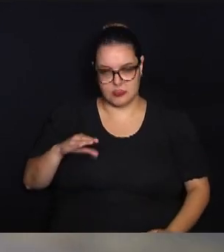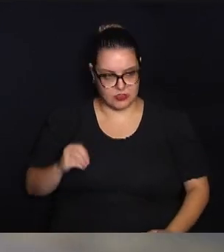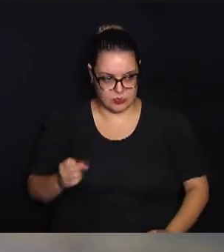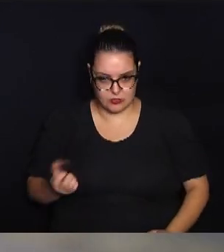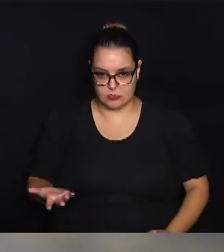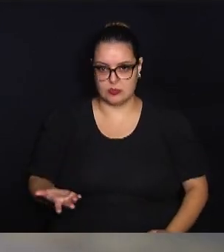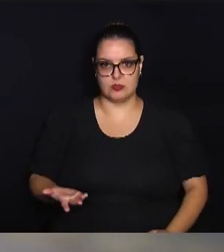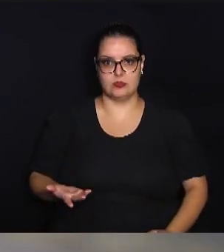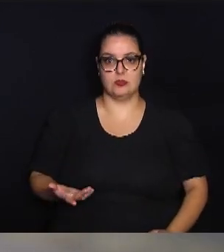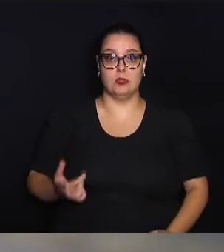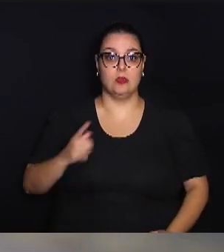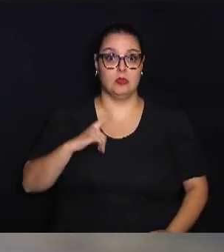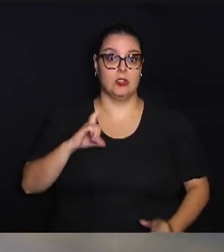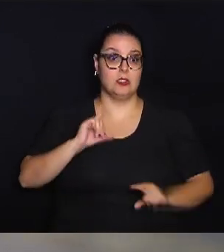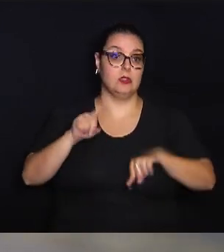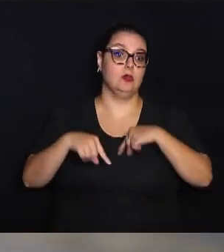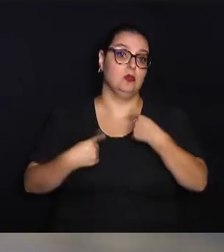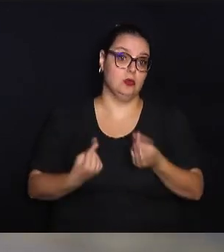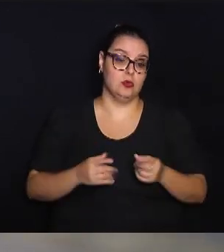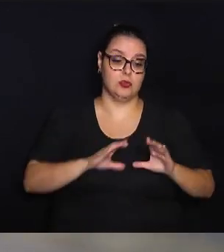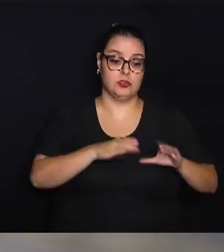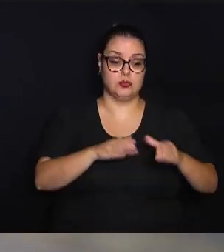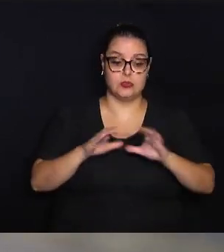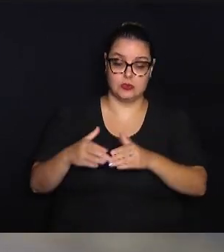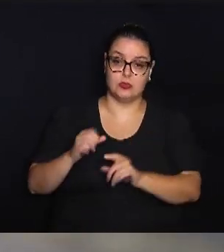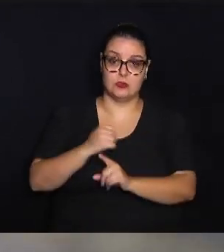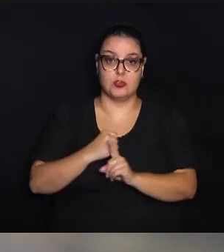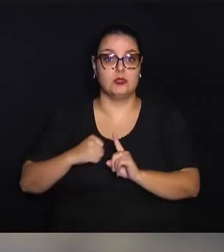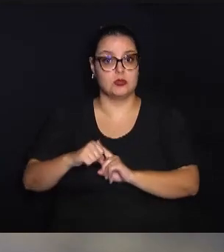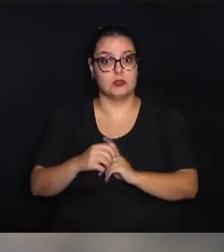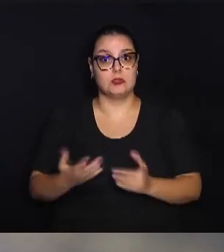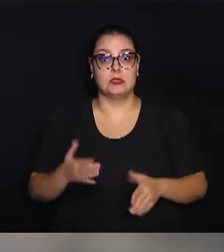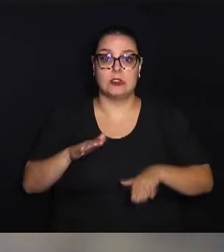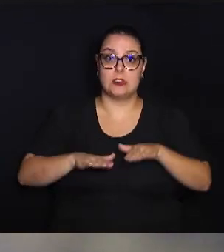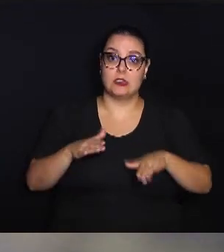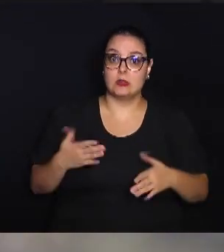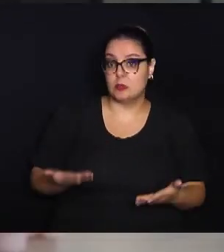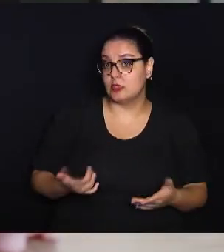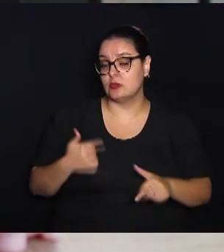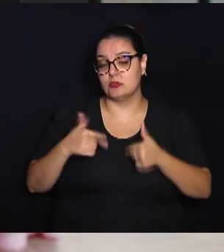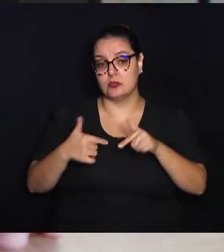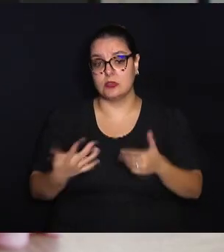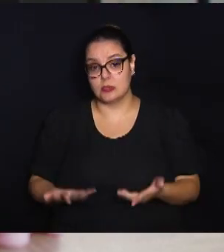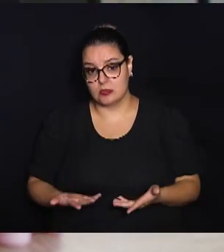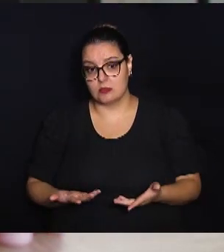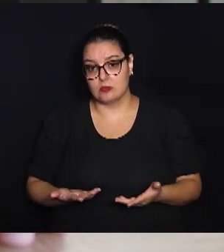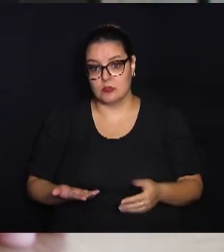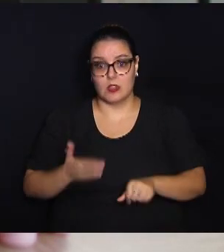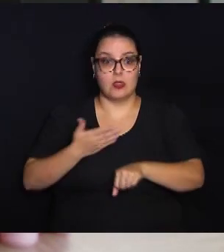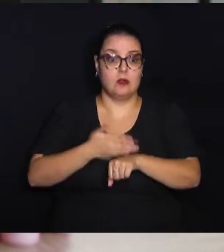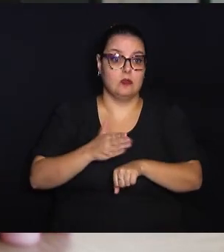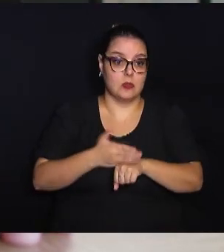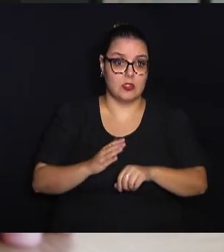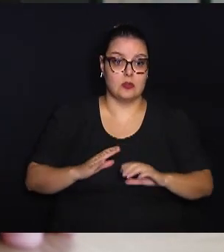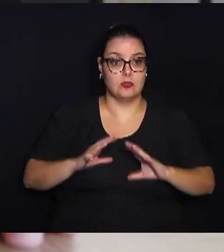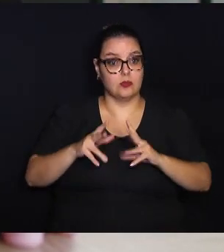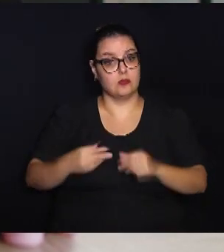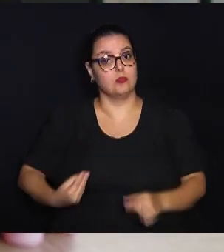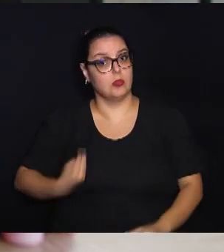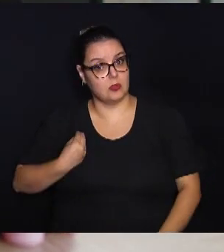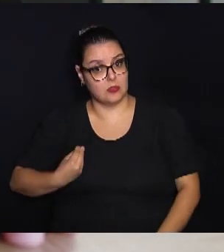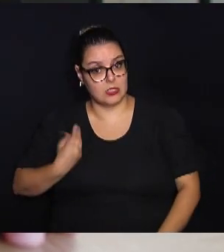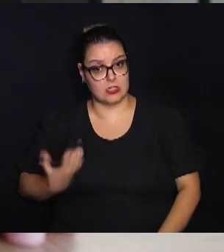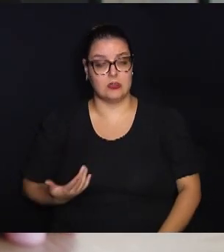físicos, e você vai ter outros grupos sociais que não vão, dependendo das condições de trabalho que foi praticado na vida